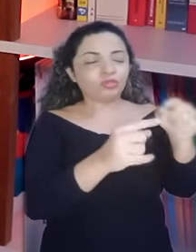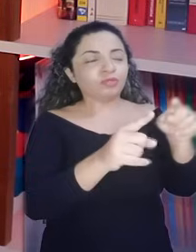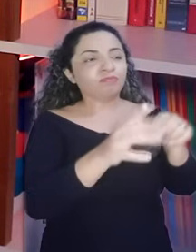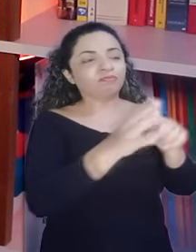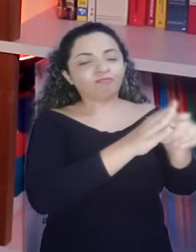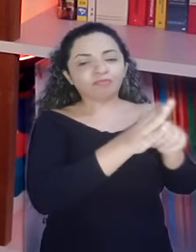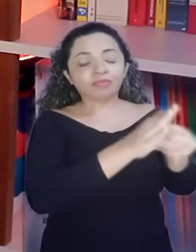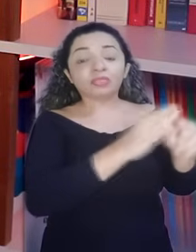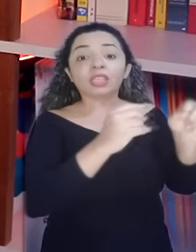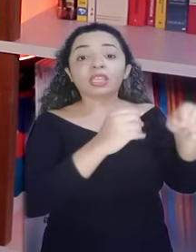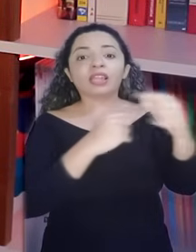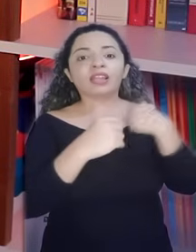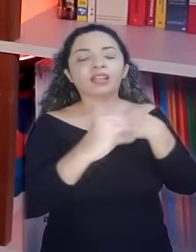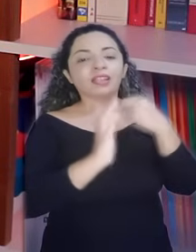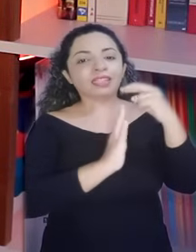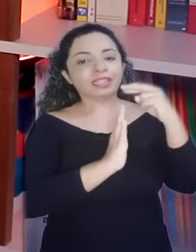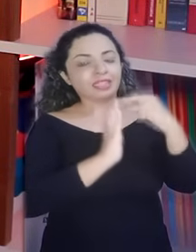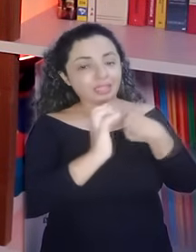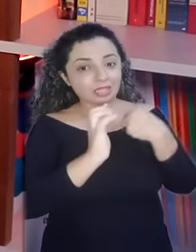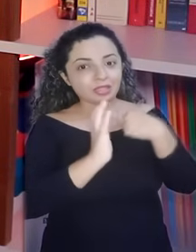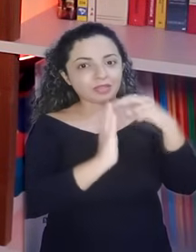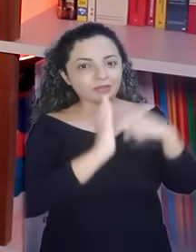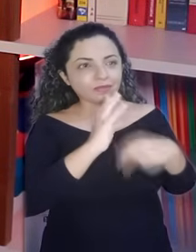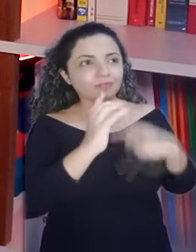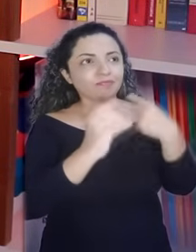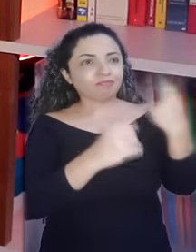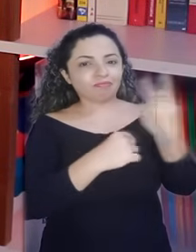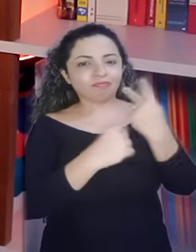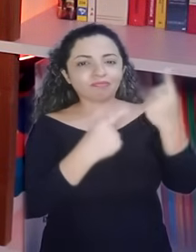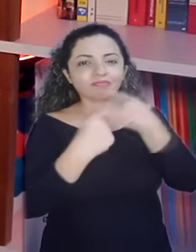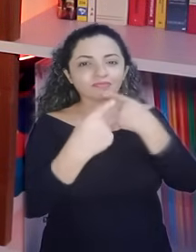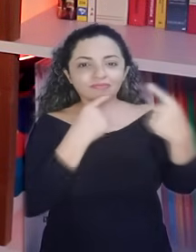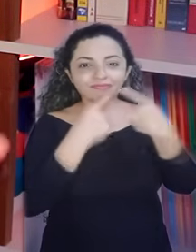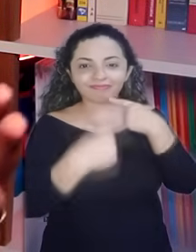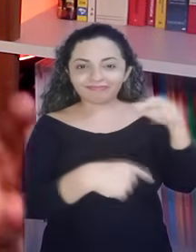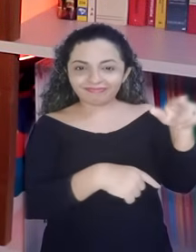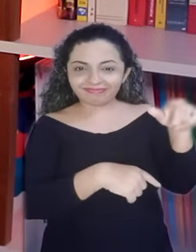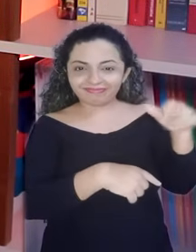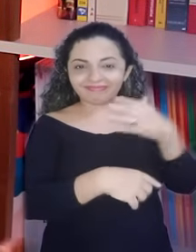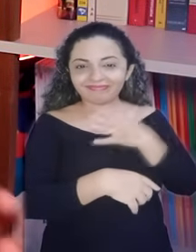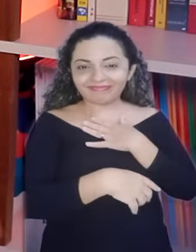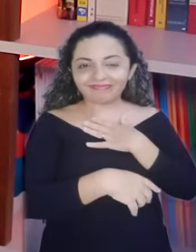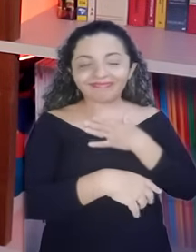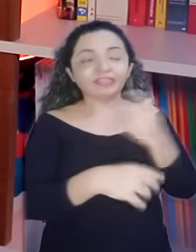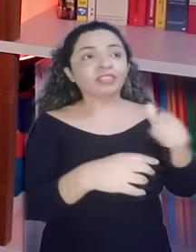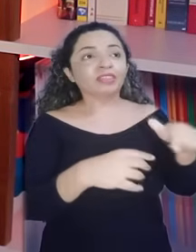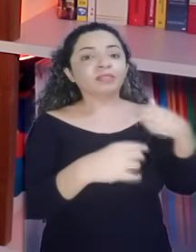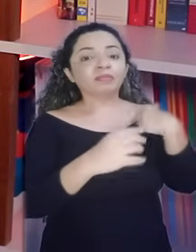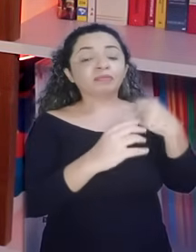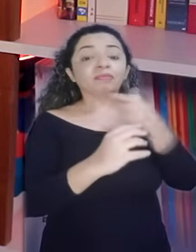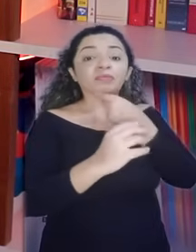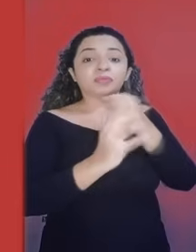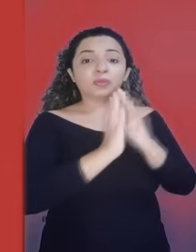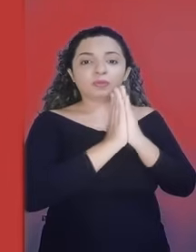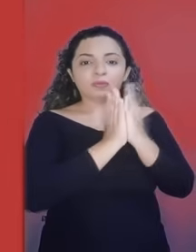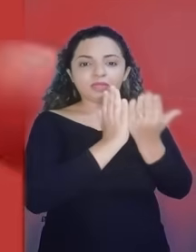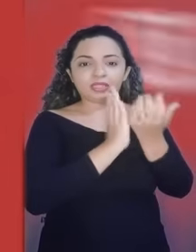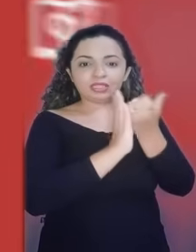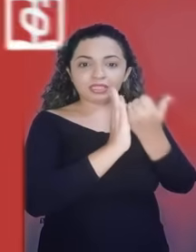livro e a gente discutiu algumas vezes sobre as questões desse livro, em que o Gilberto Velho analisa a